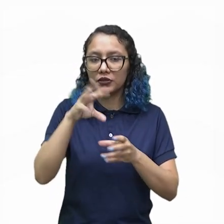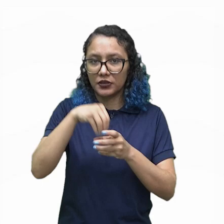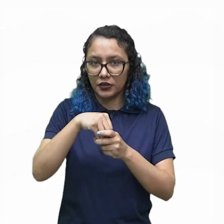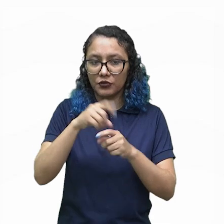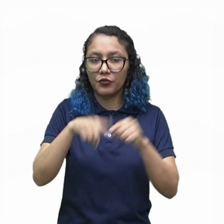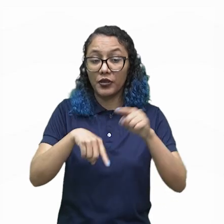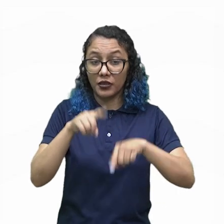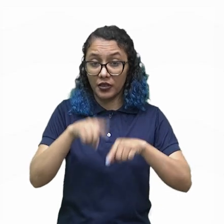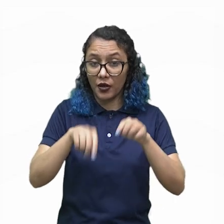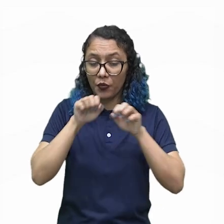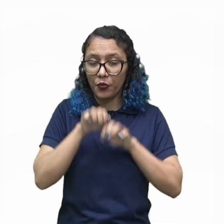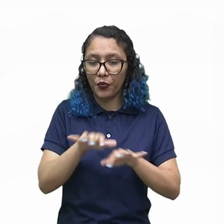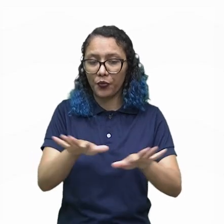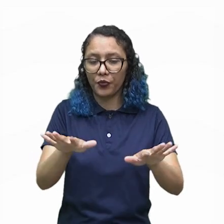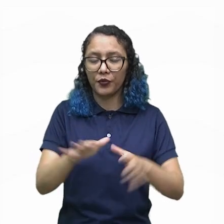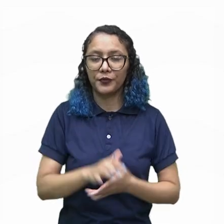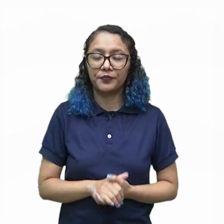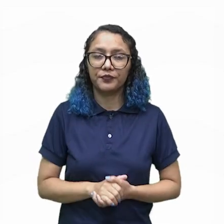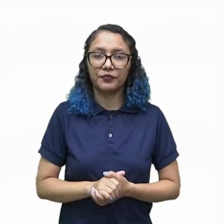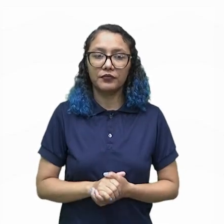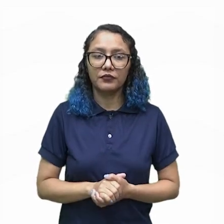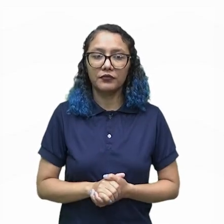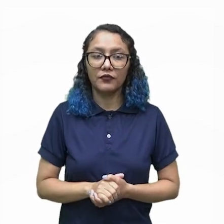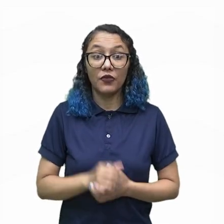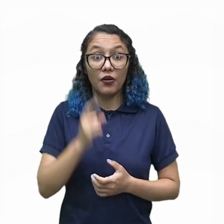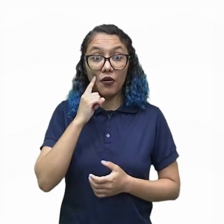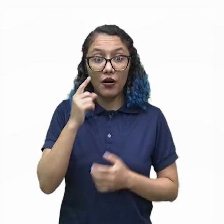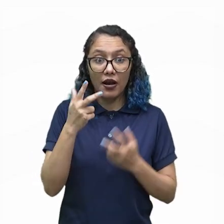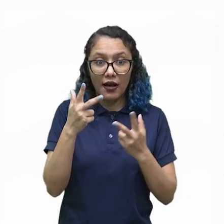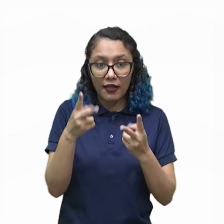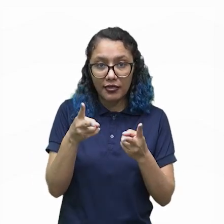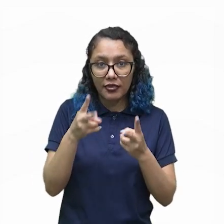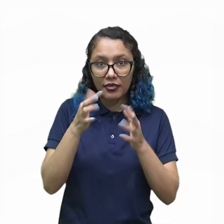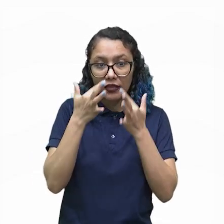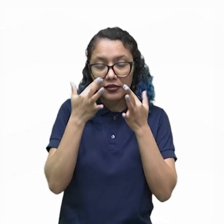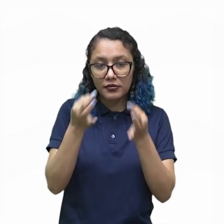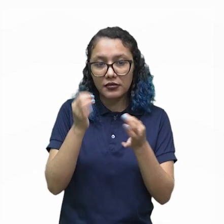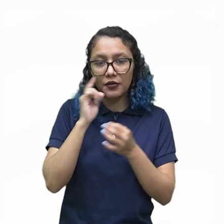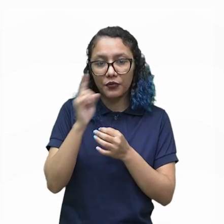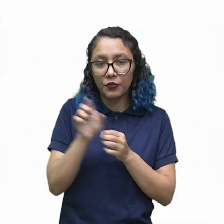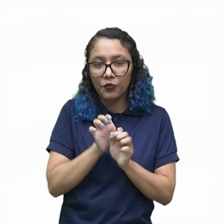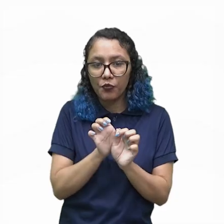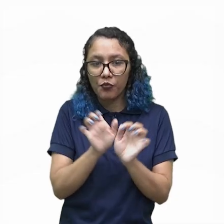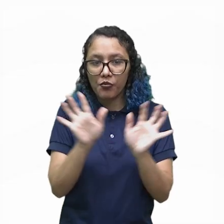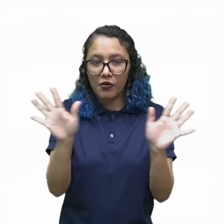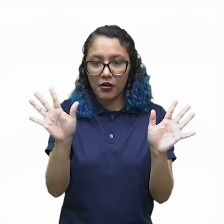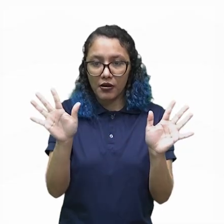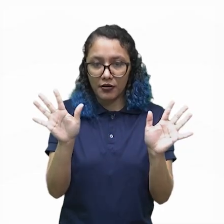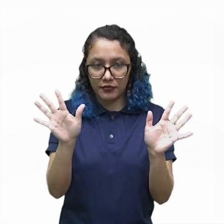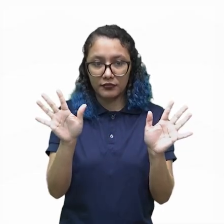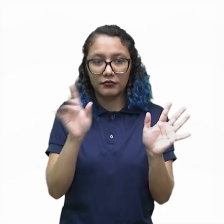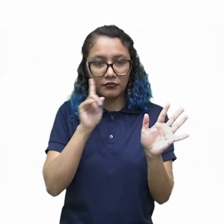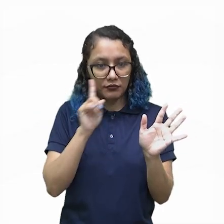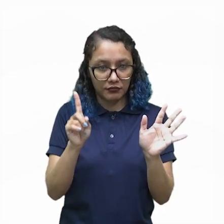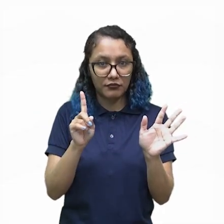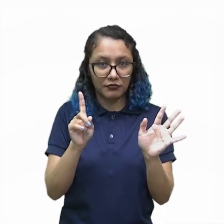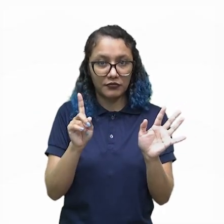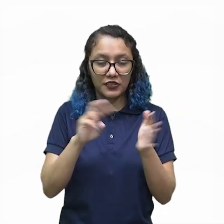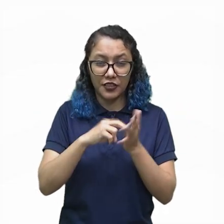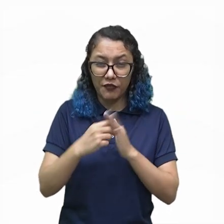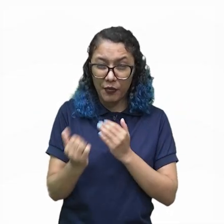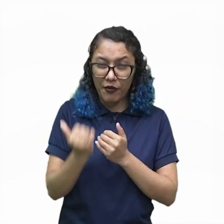sistema para o ambiente. Percebam o sentido da seta, né? A seta está indo para o ambiente. Então, quer dizer que